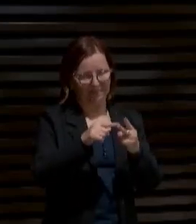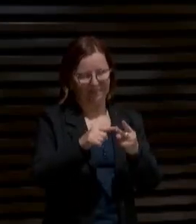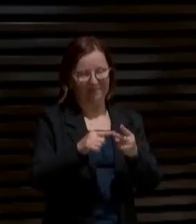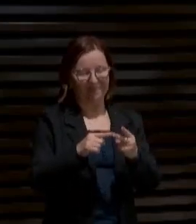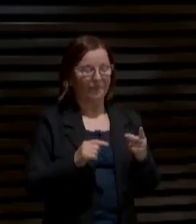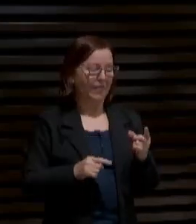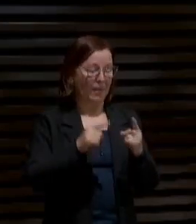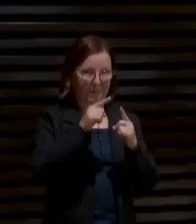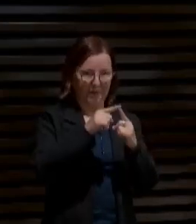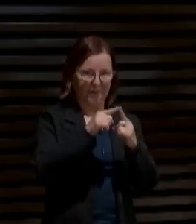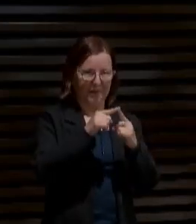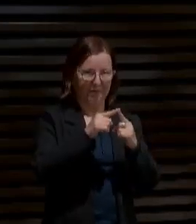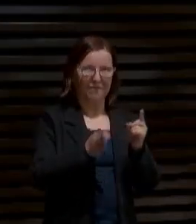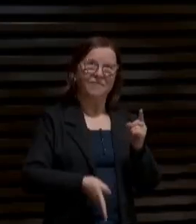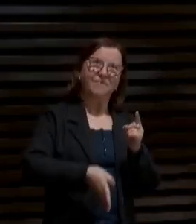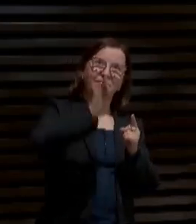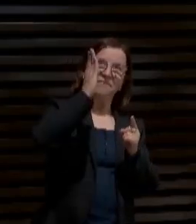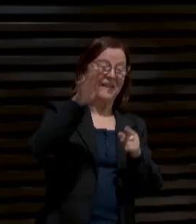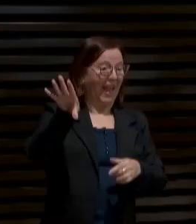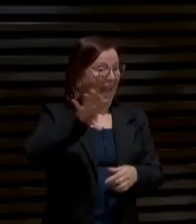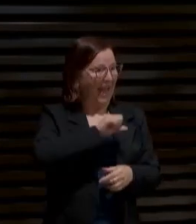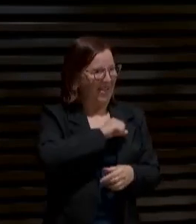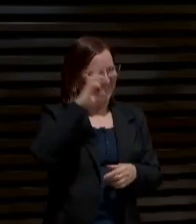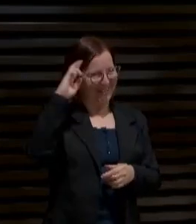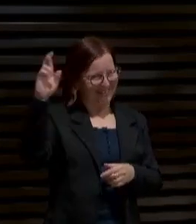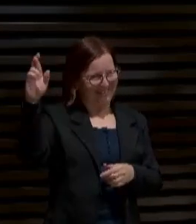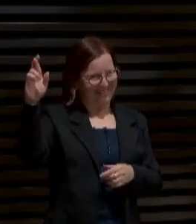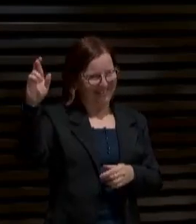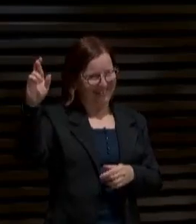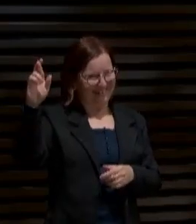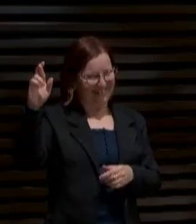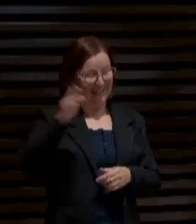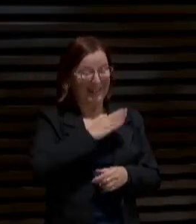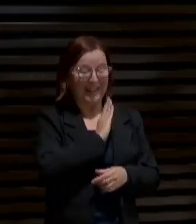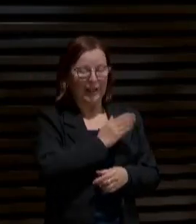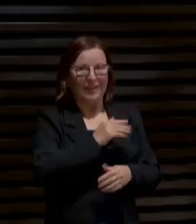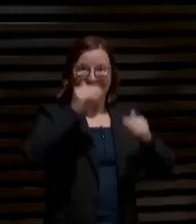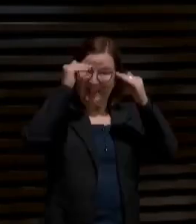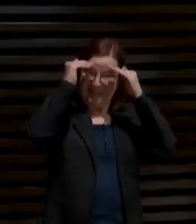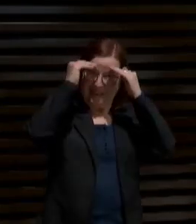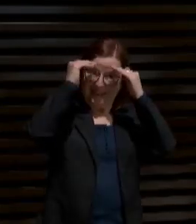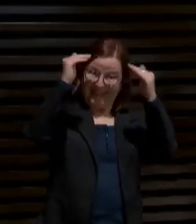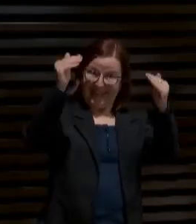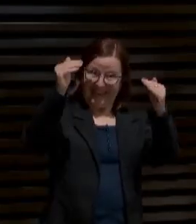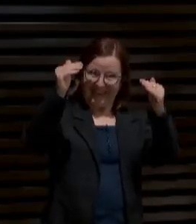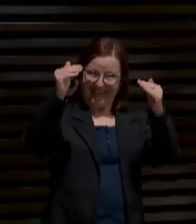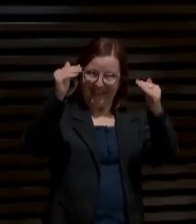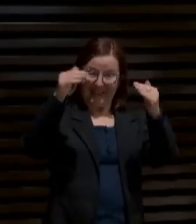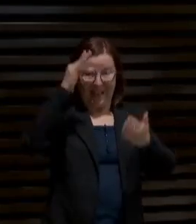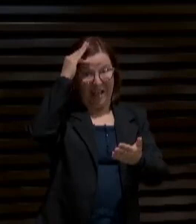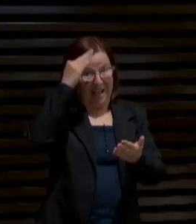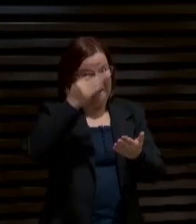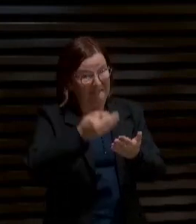na vertical amando Senhor e com um coração obediente e com a fé